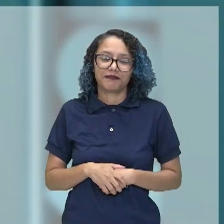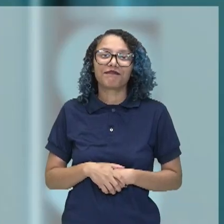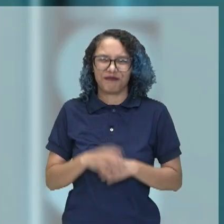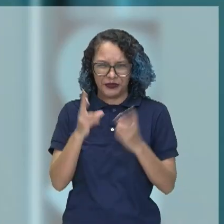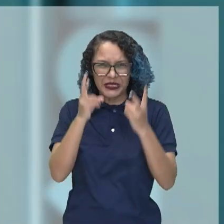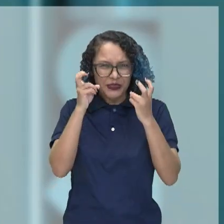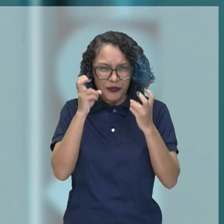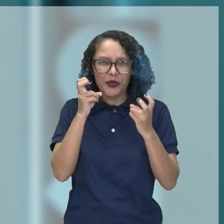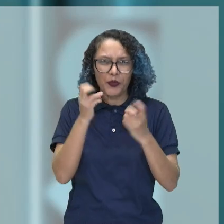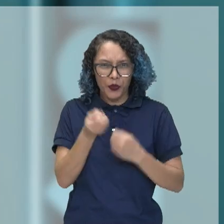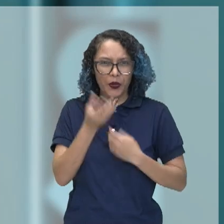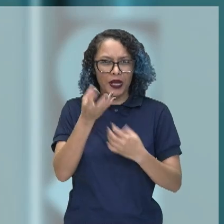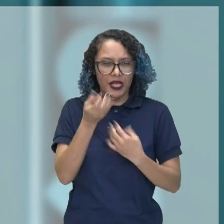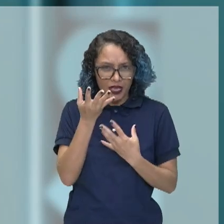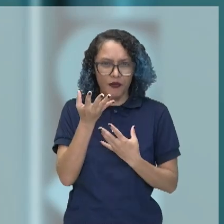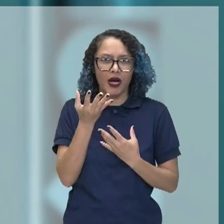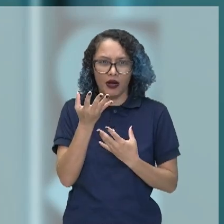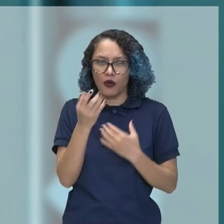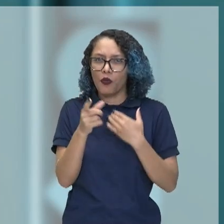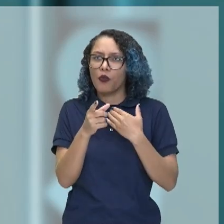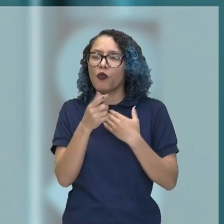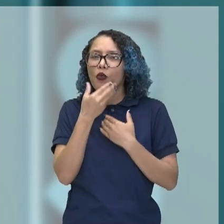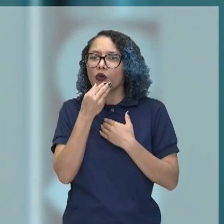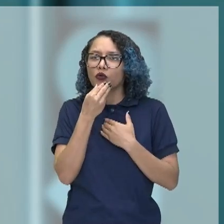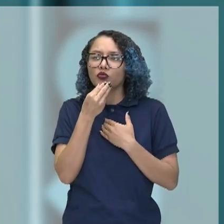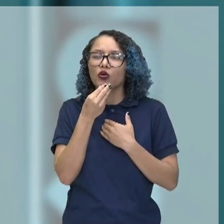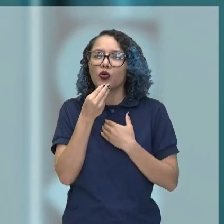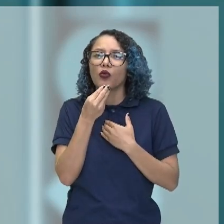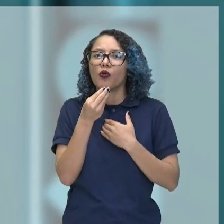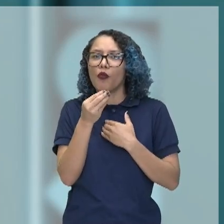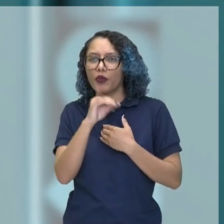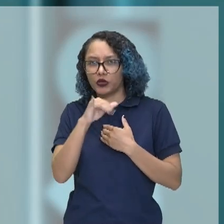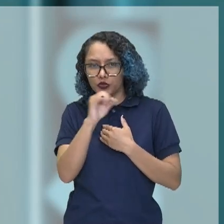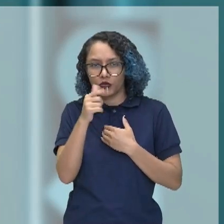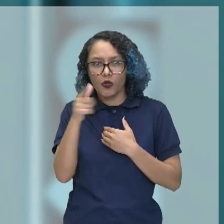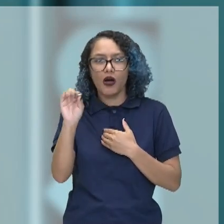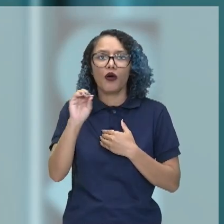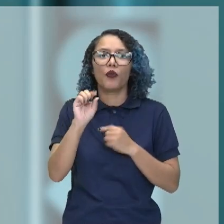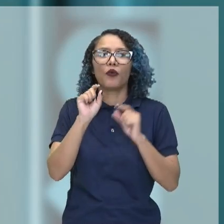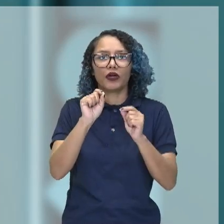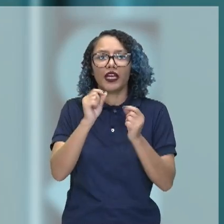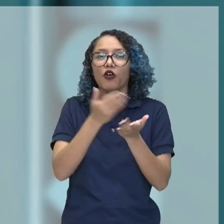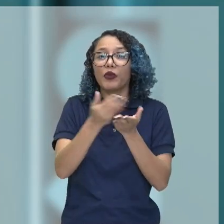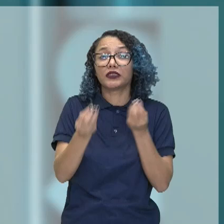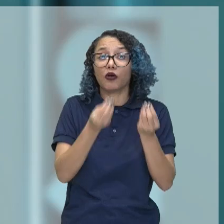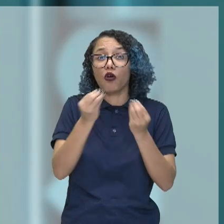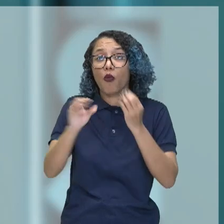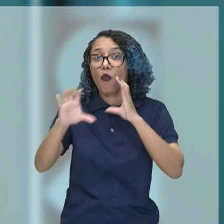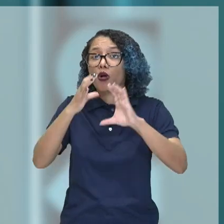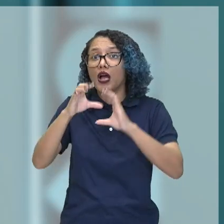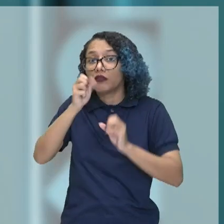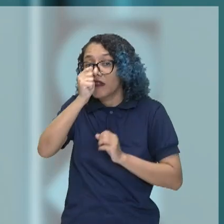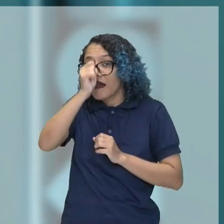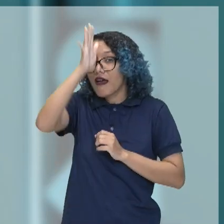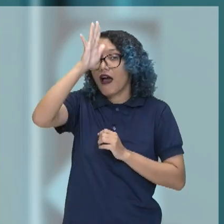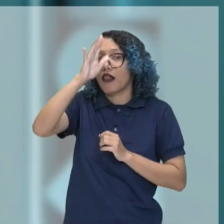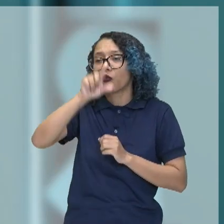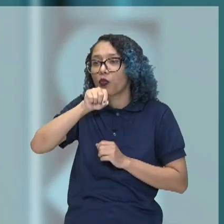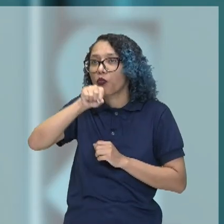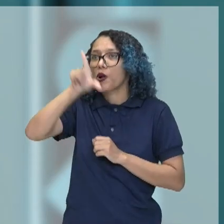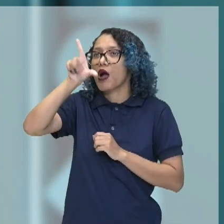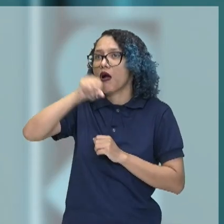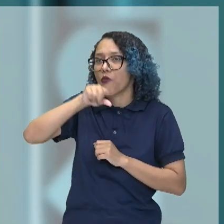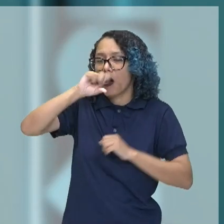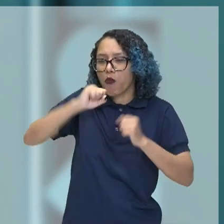Percebam então que o poema do João Cabral de Melo Neto se forma a partir do canto dos galos e vão dando essa ideia da manhã que